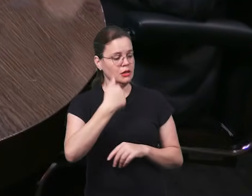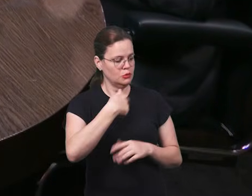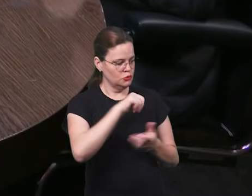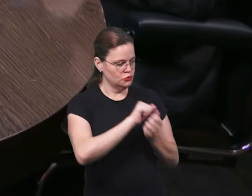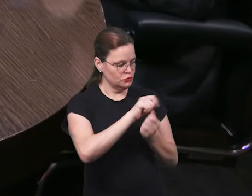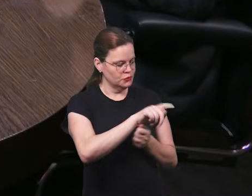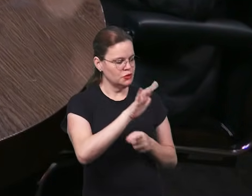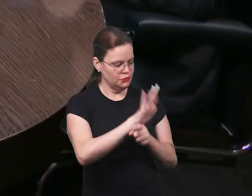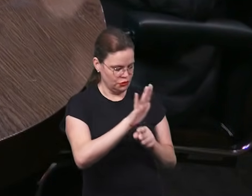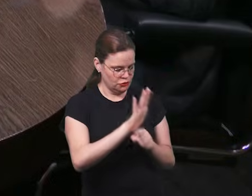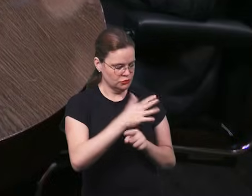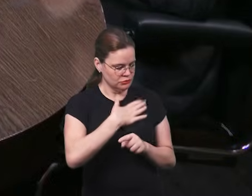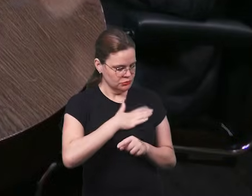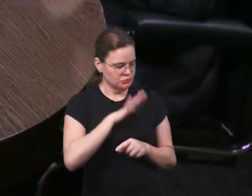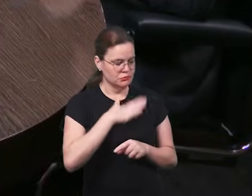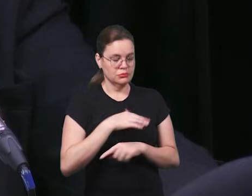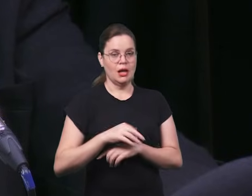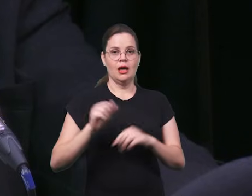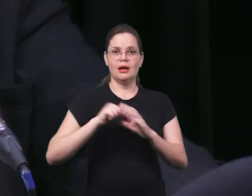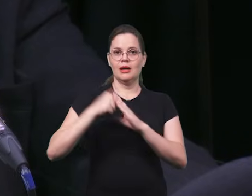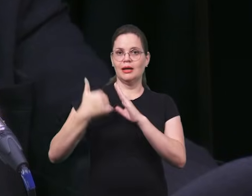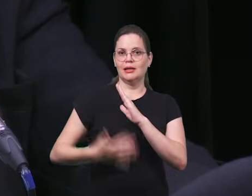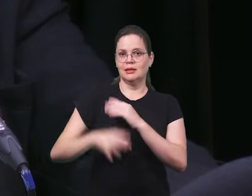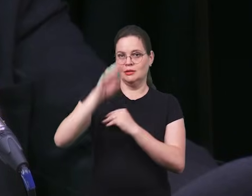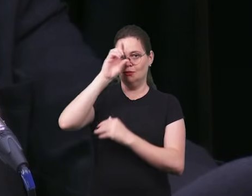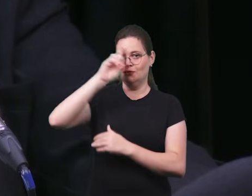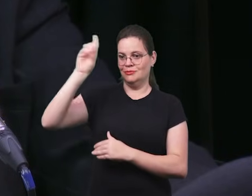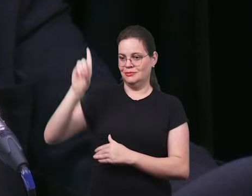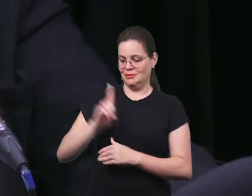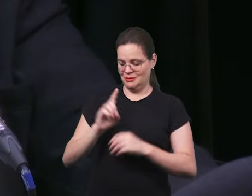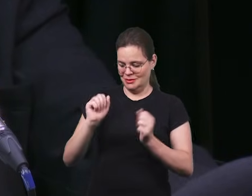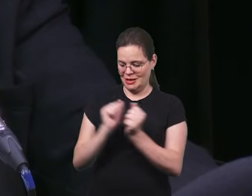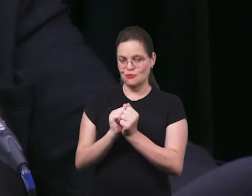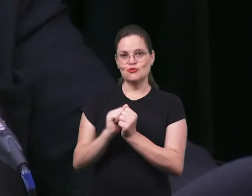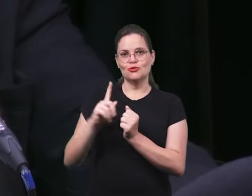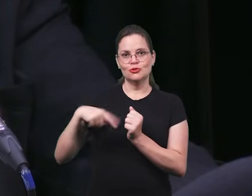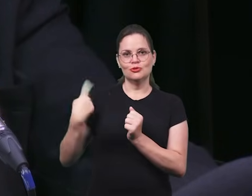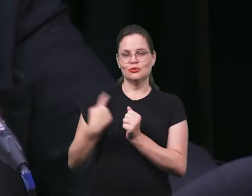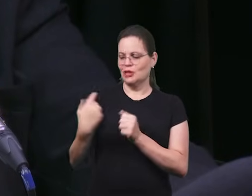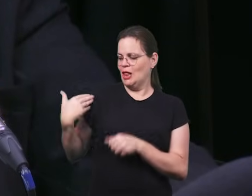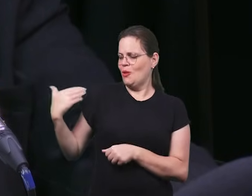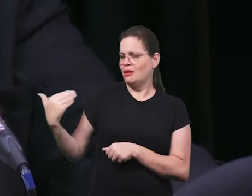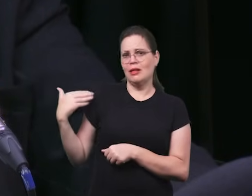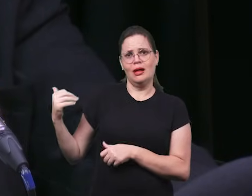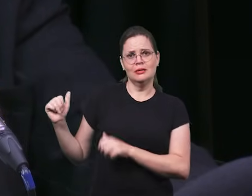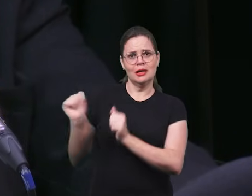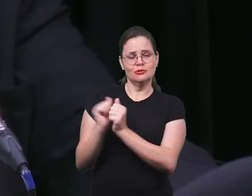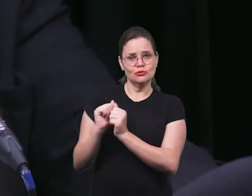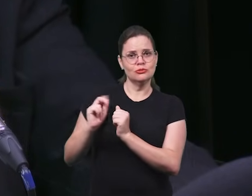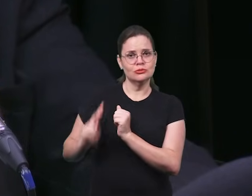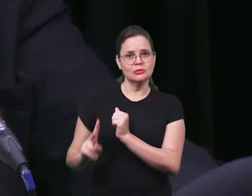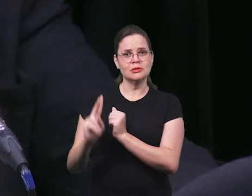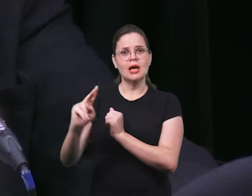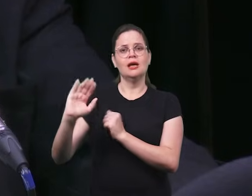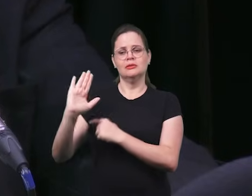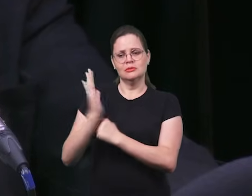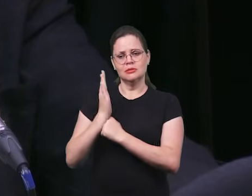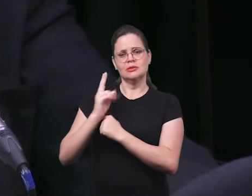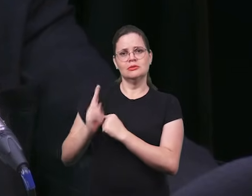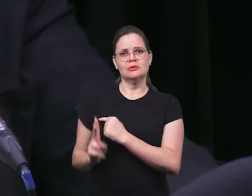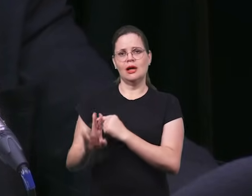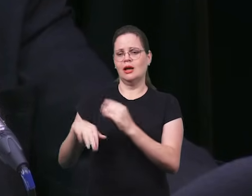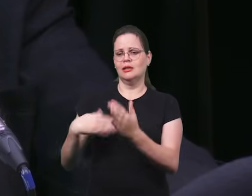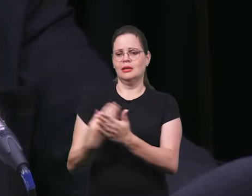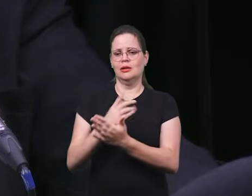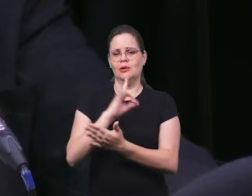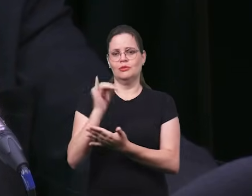ajudar. Essa característica do Deus imanente, que está do nosso lado, que vai nos sustentar, que vai nos dar vitória, até o grande